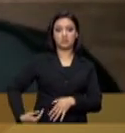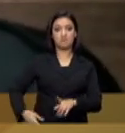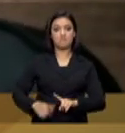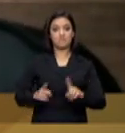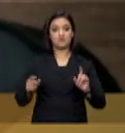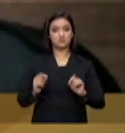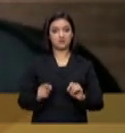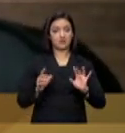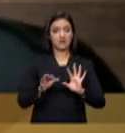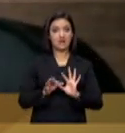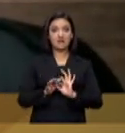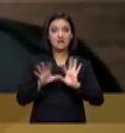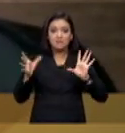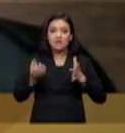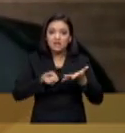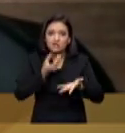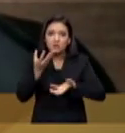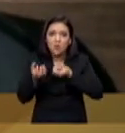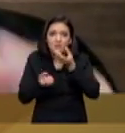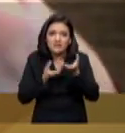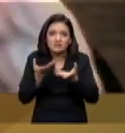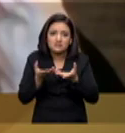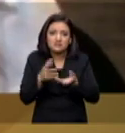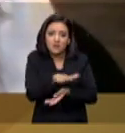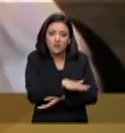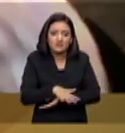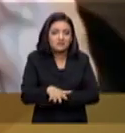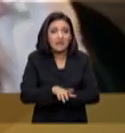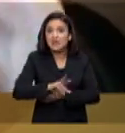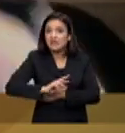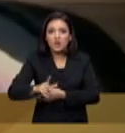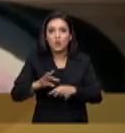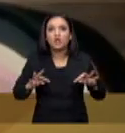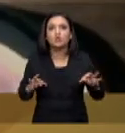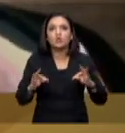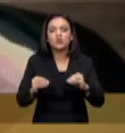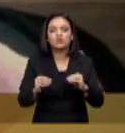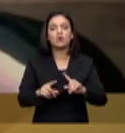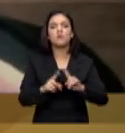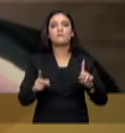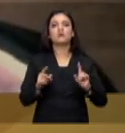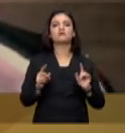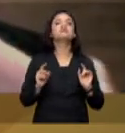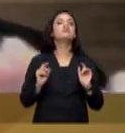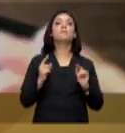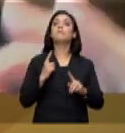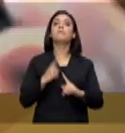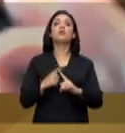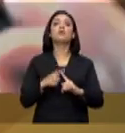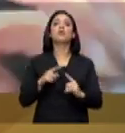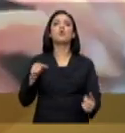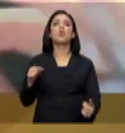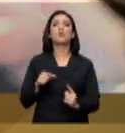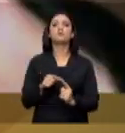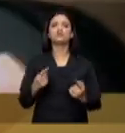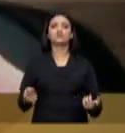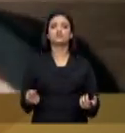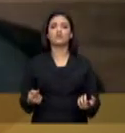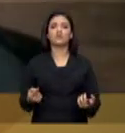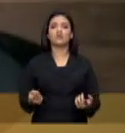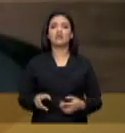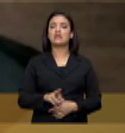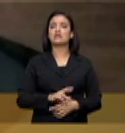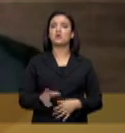a liberdade comercial nesses espaços significa apenas dizer que não é o